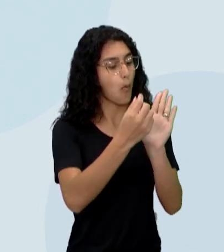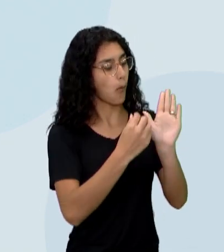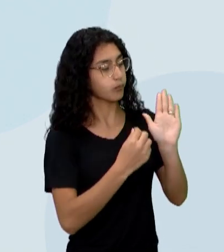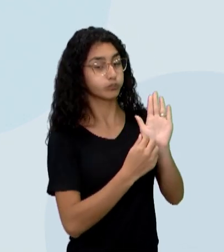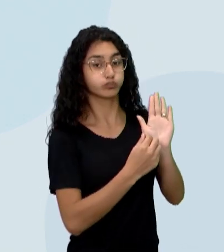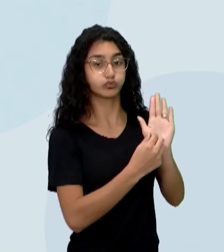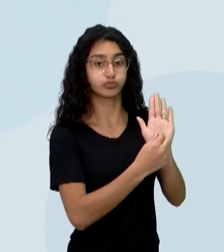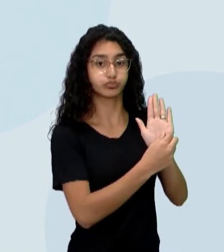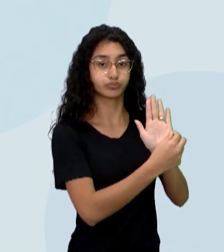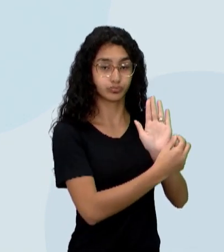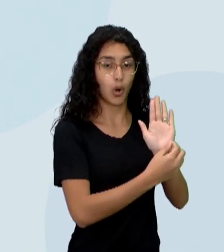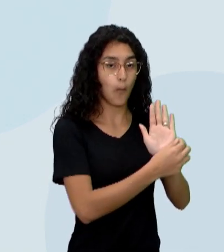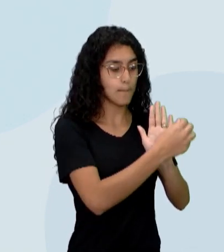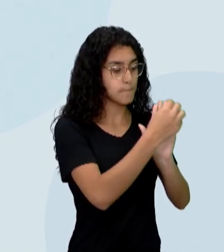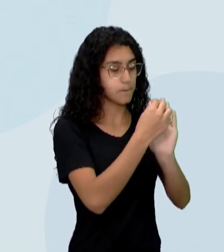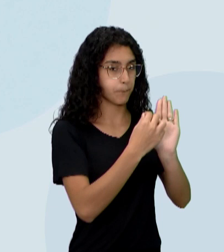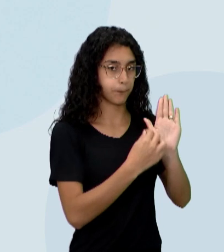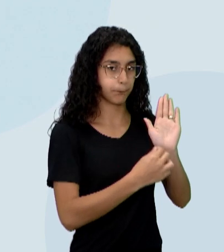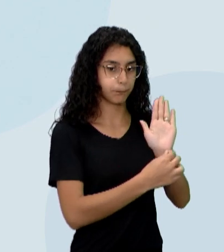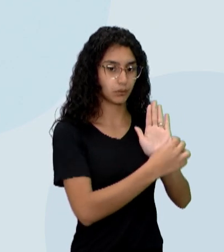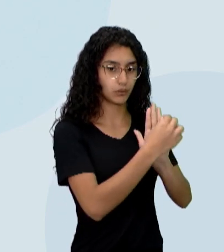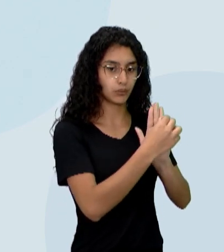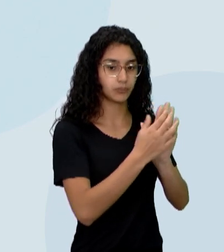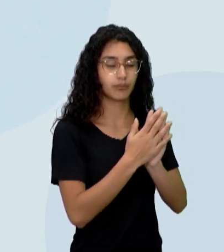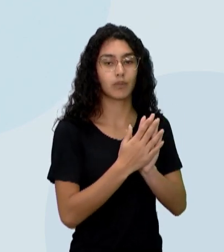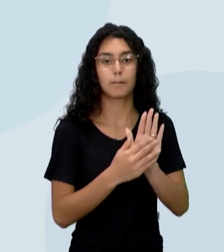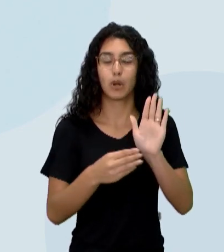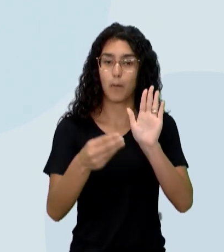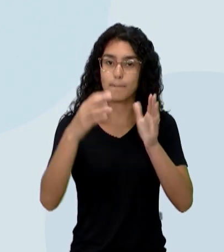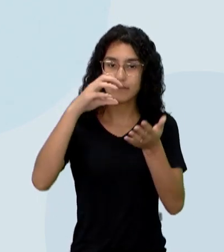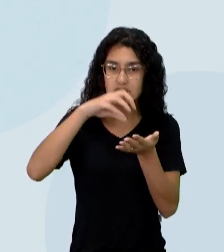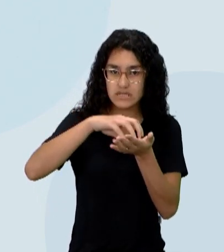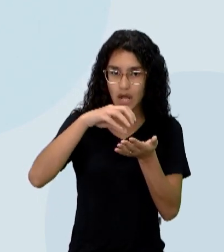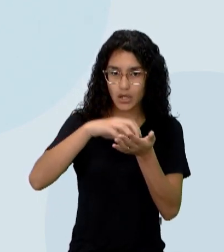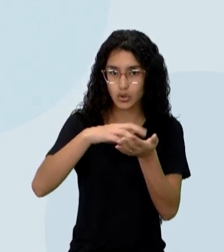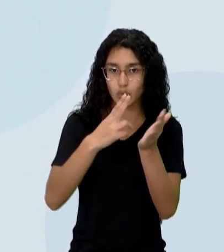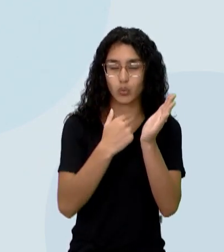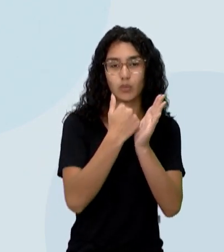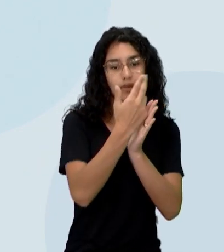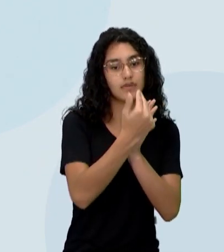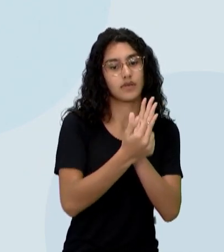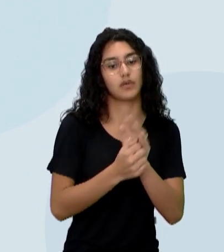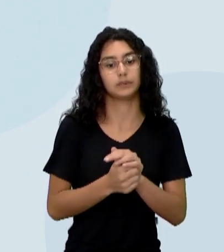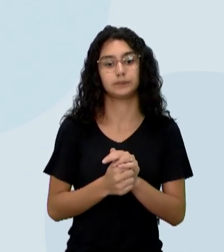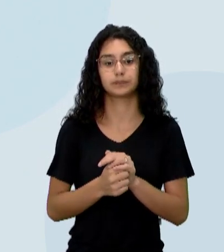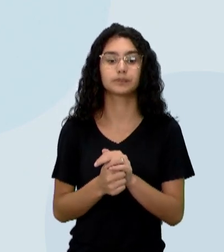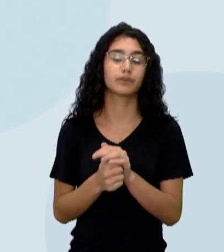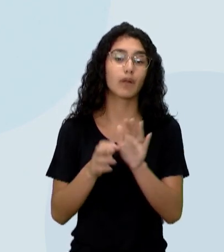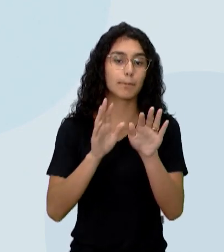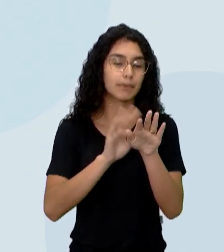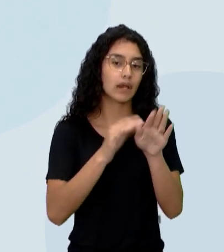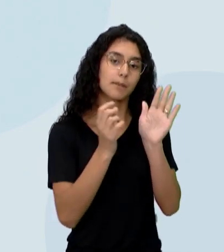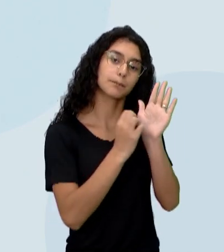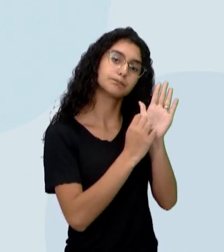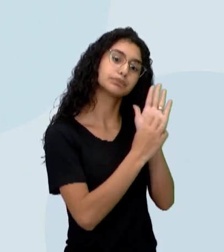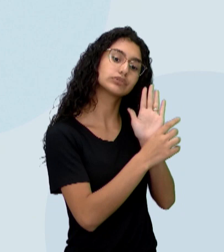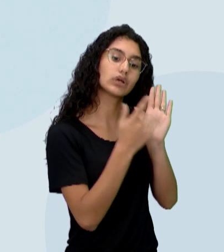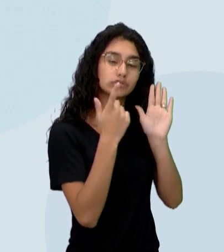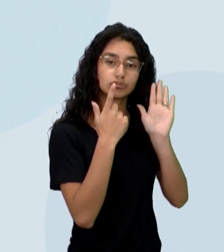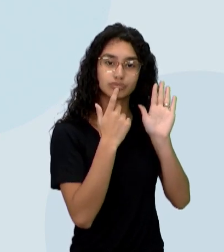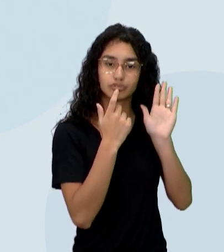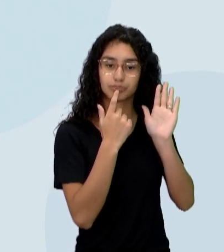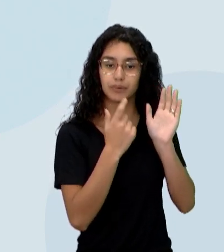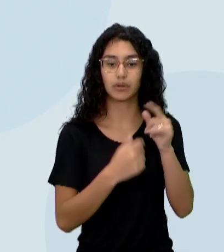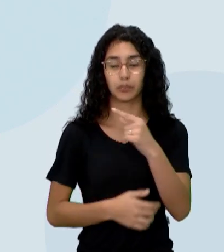na circunferência, contorno, passando pelo centro da figura, né? Pintei ele de vermelho, né, o nosso diâmetro aí, ó, como já